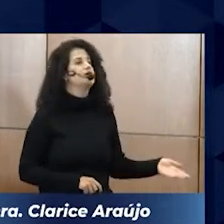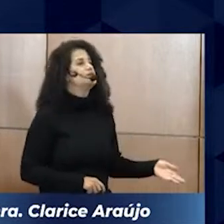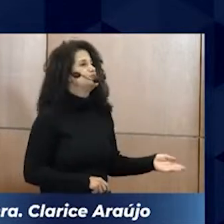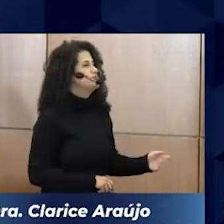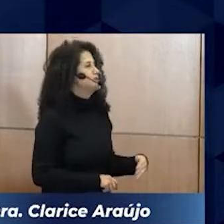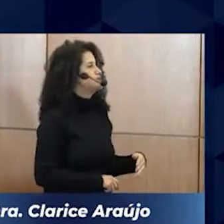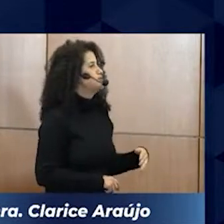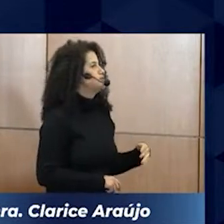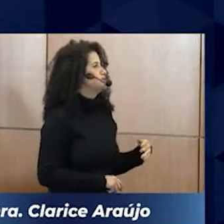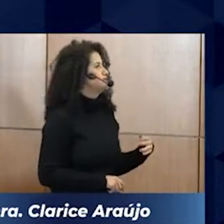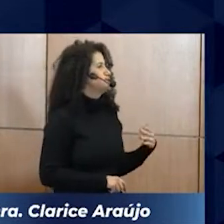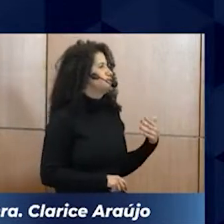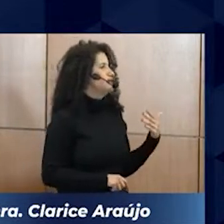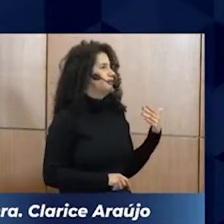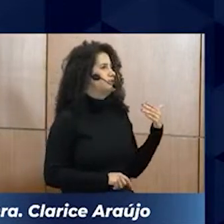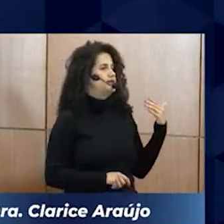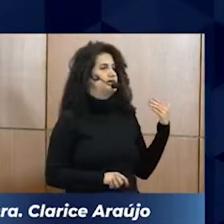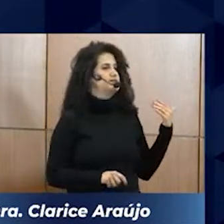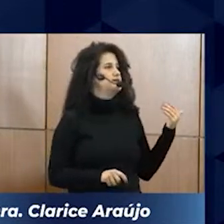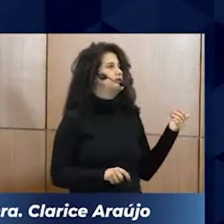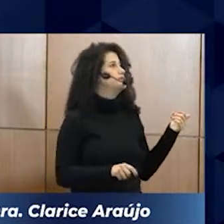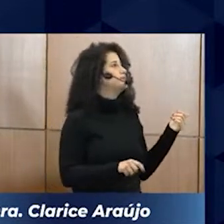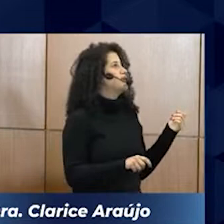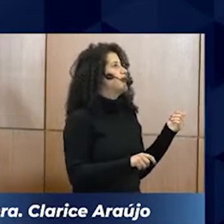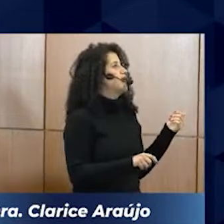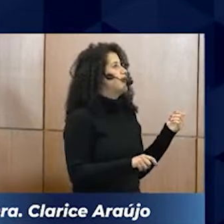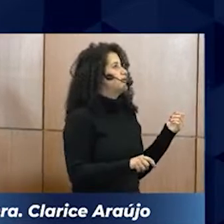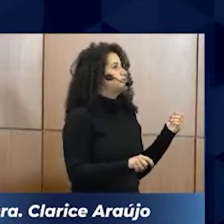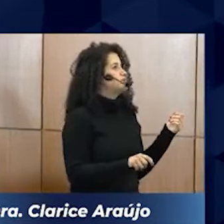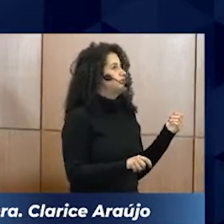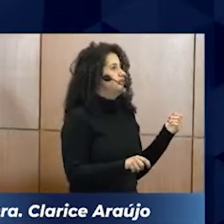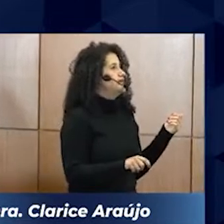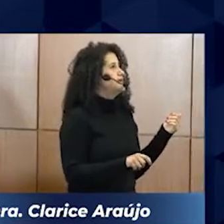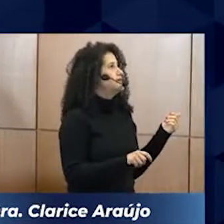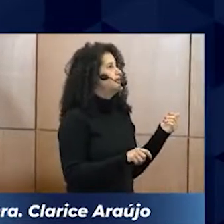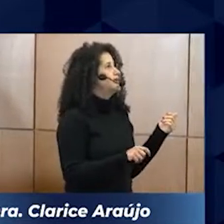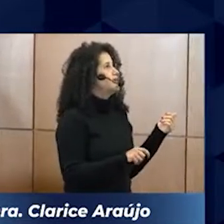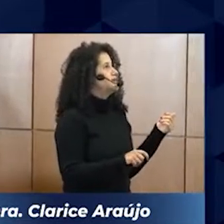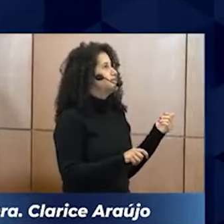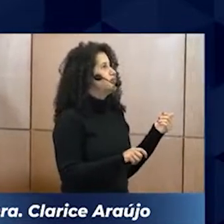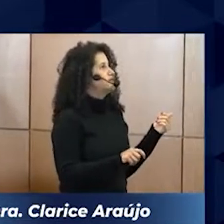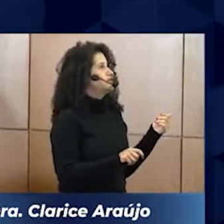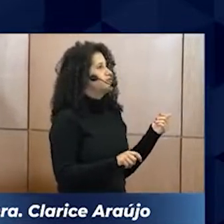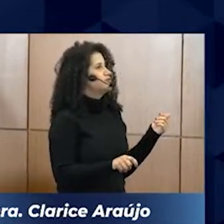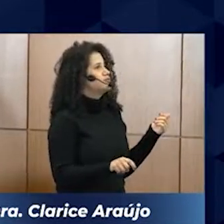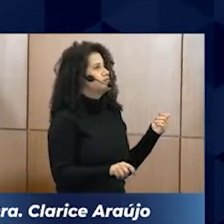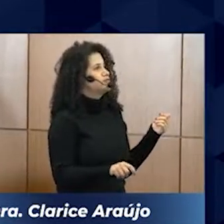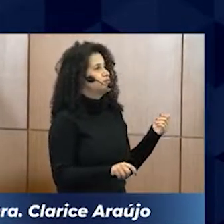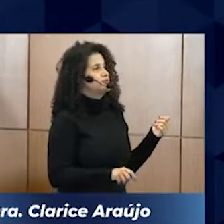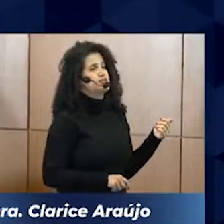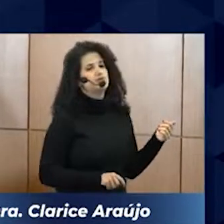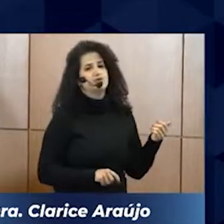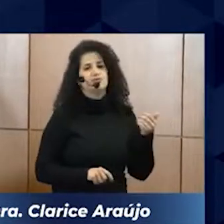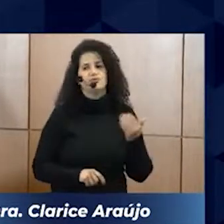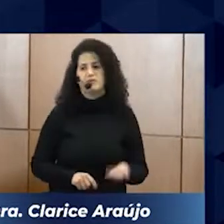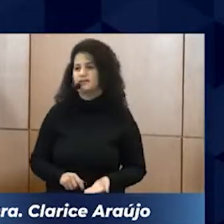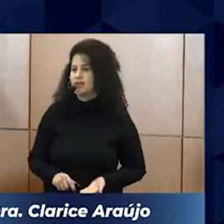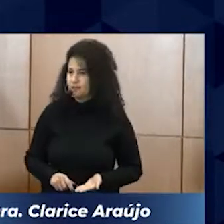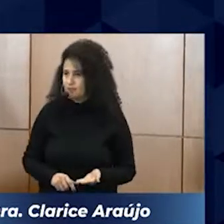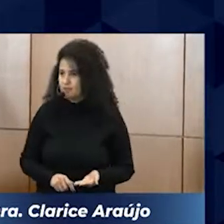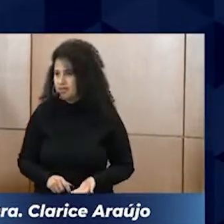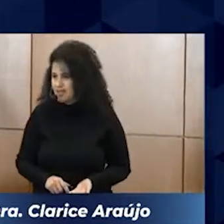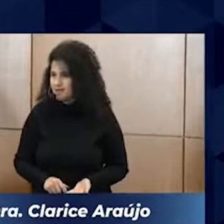ocupacional, sou mestre doutor em ciência da reabilitação. Eu sou mineira, né? Mais importante de tudo, sou torcedora do